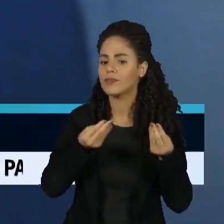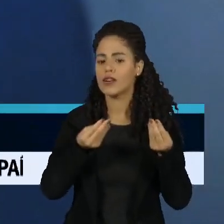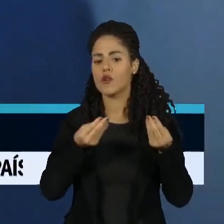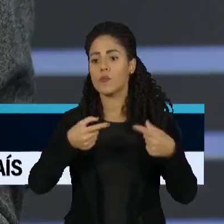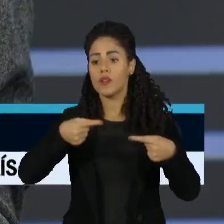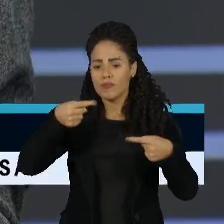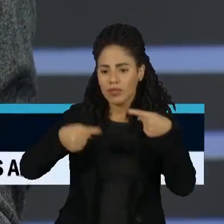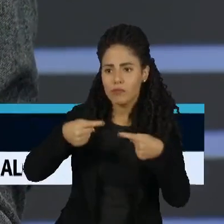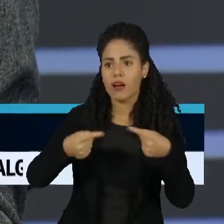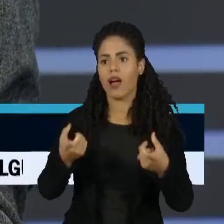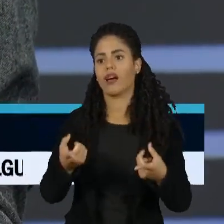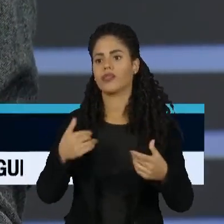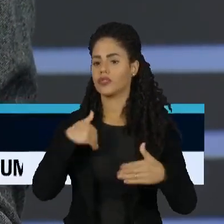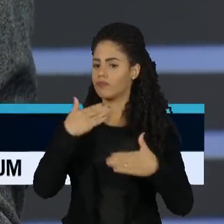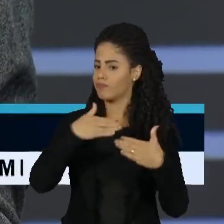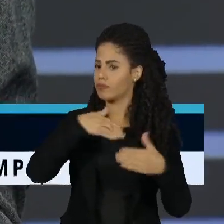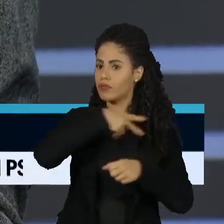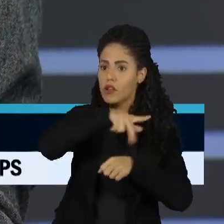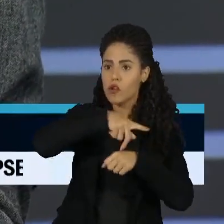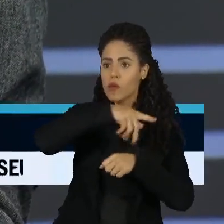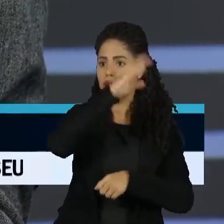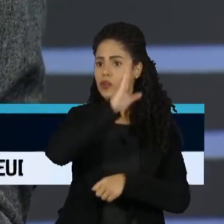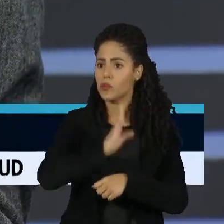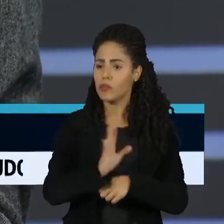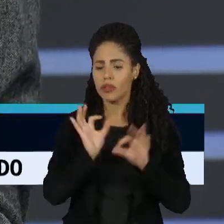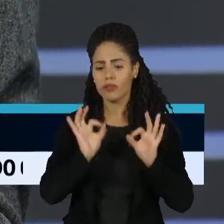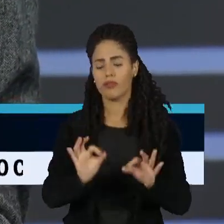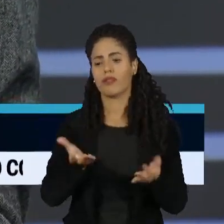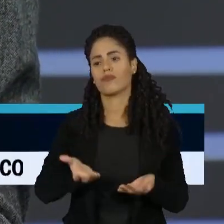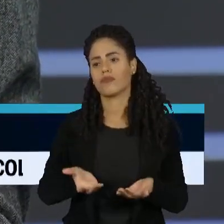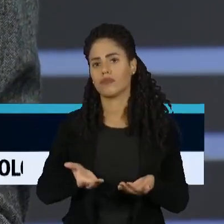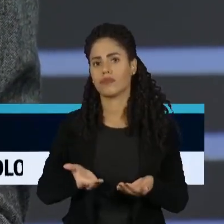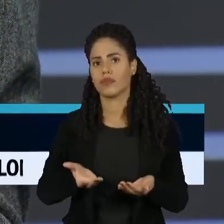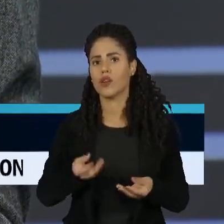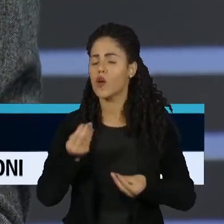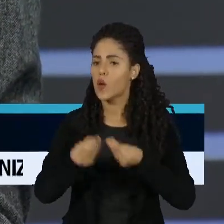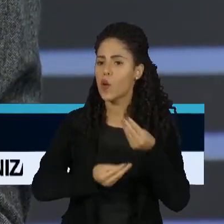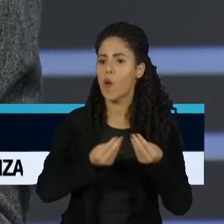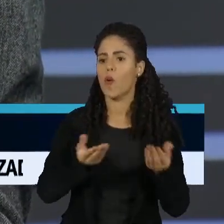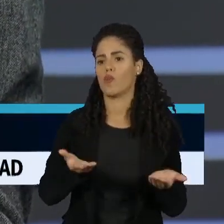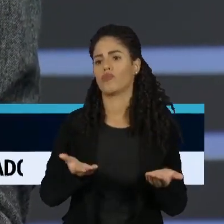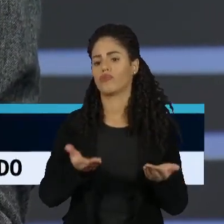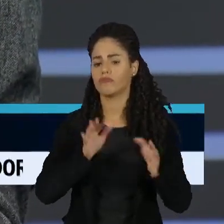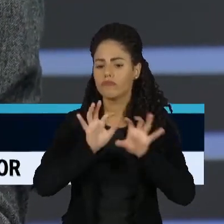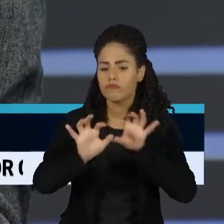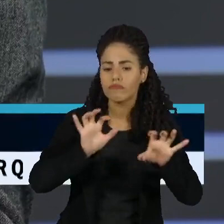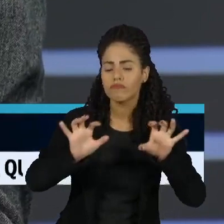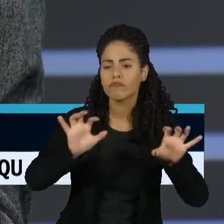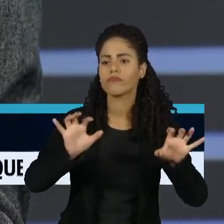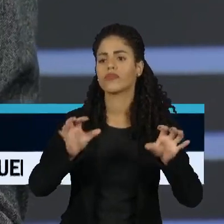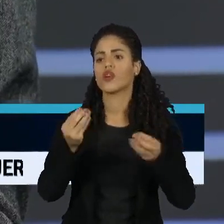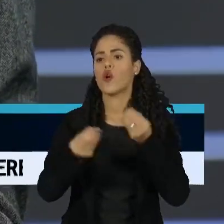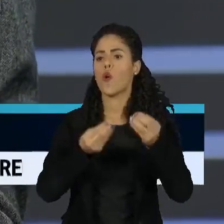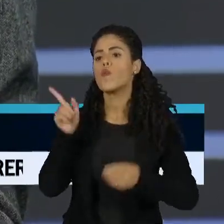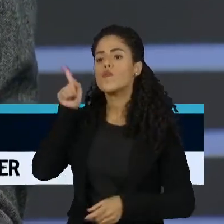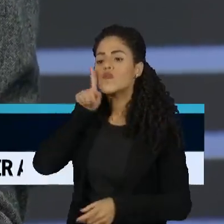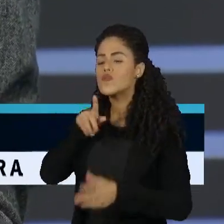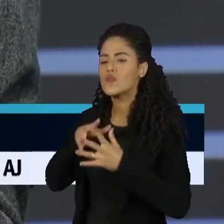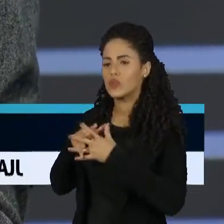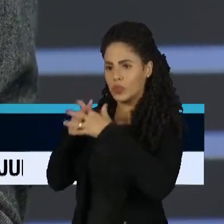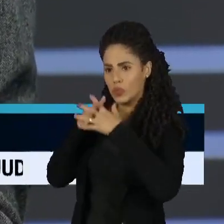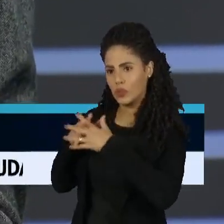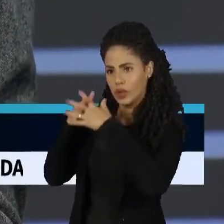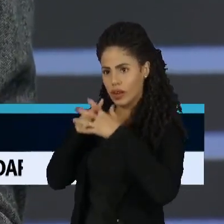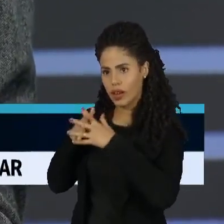debate que atravessa o país né é um debate que através do país no sentido de que por exemplo quando os americanos fizeram o